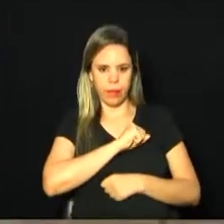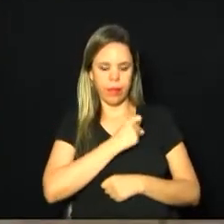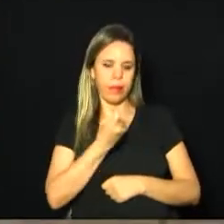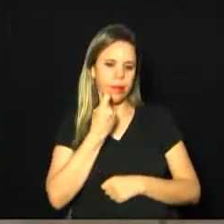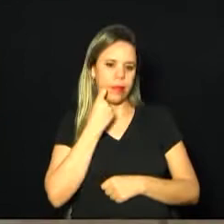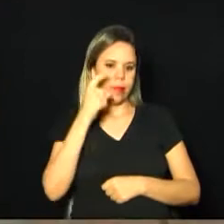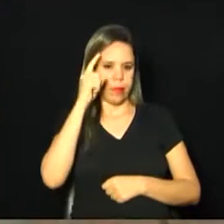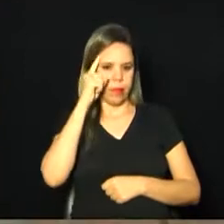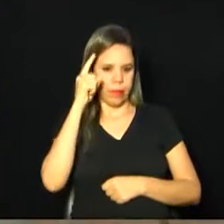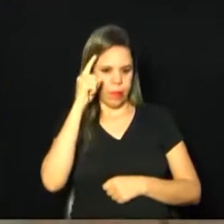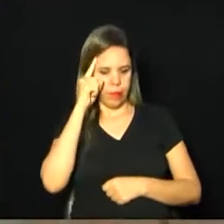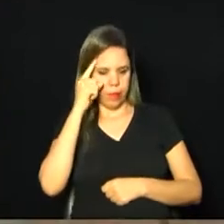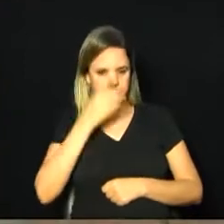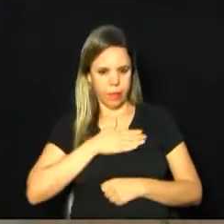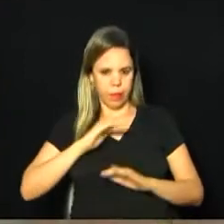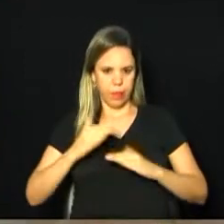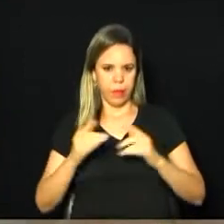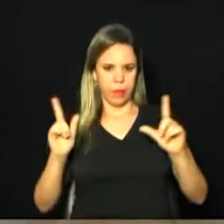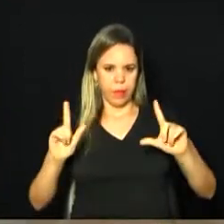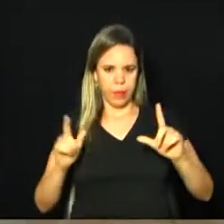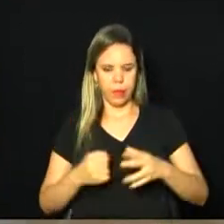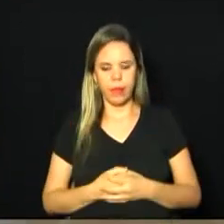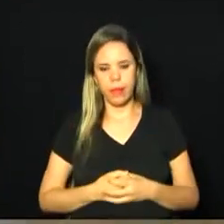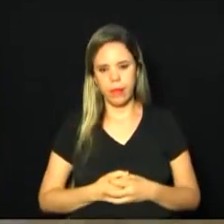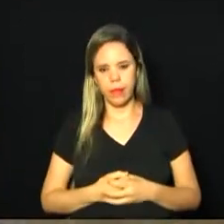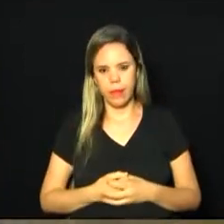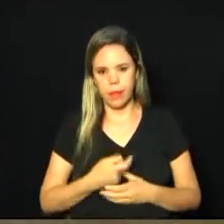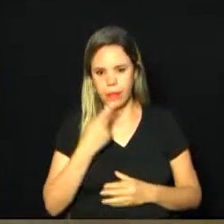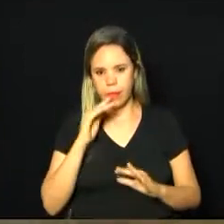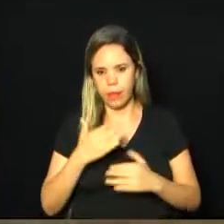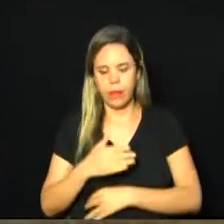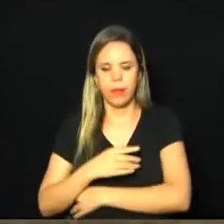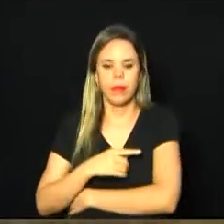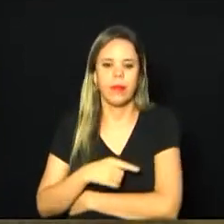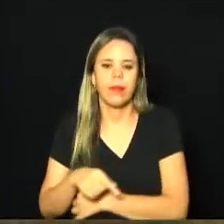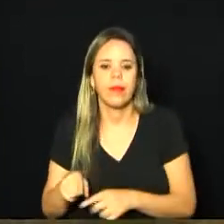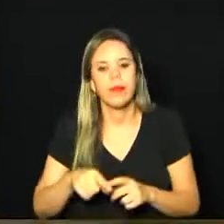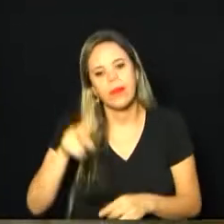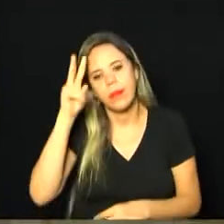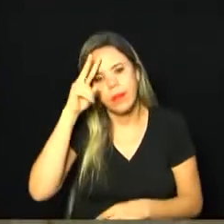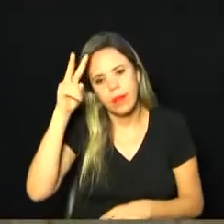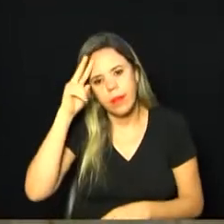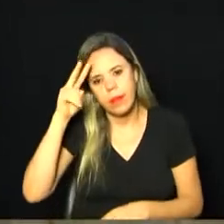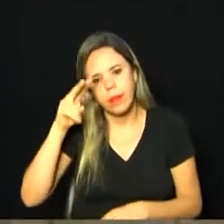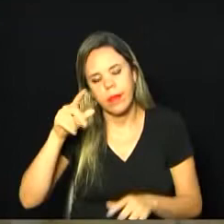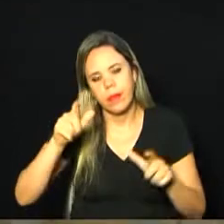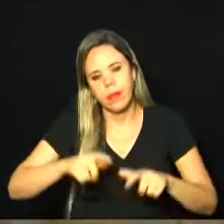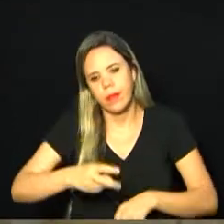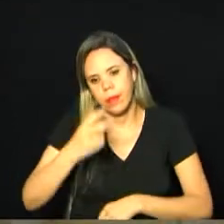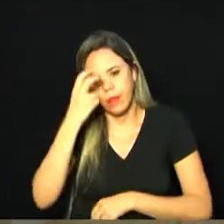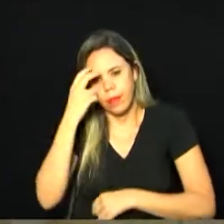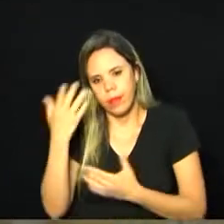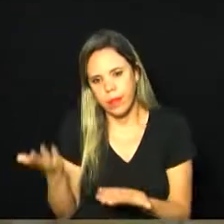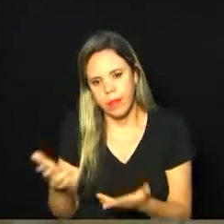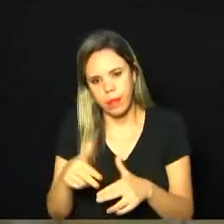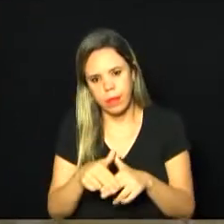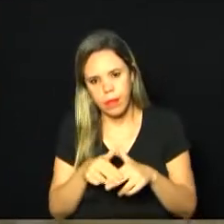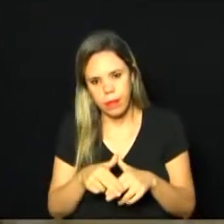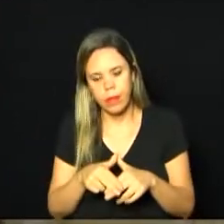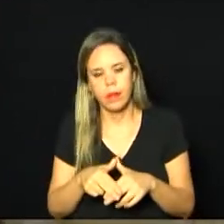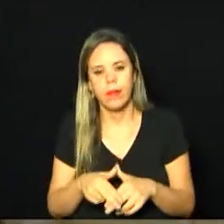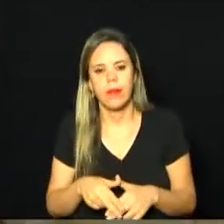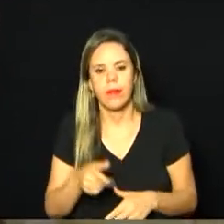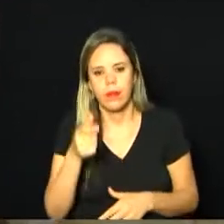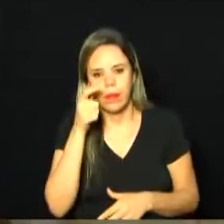sexta-feira é dia de meu bairro na TV mas a gente fala de baixo a gente fala também de história de patrimônio cultural Por isso mesmo